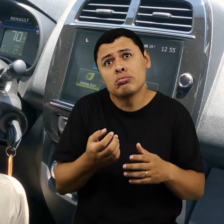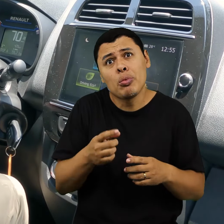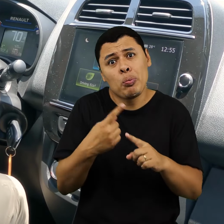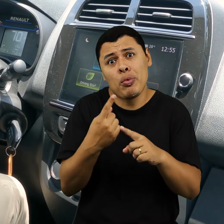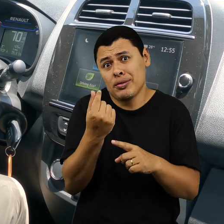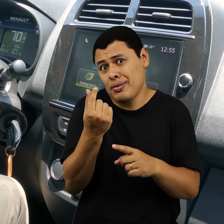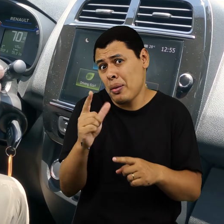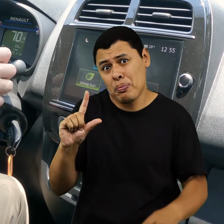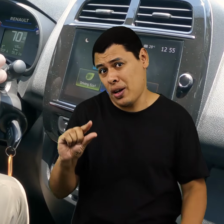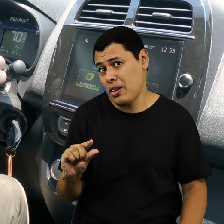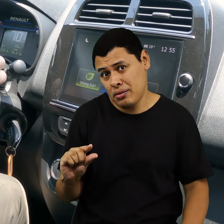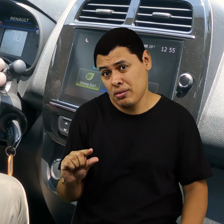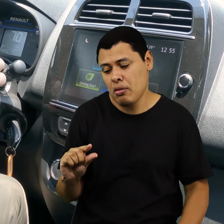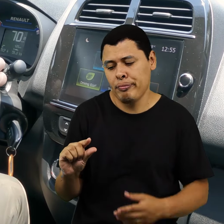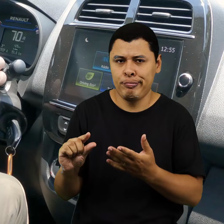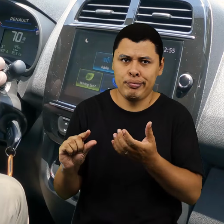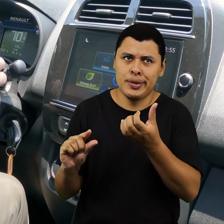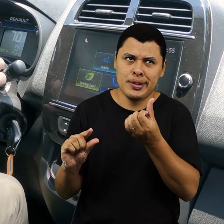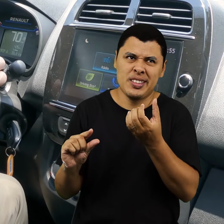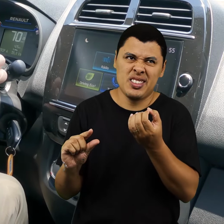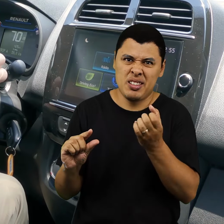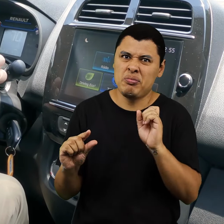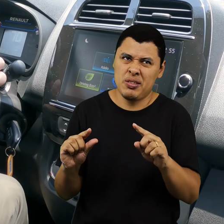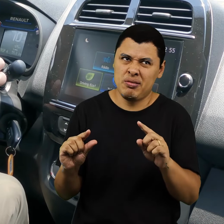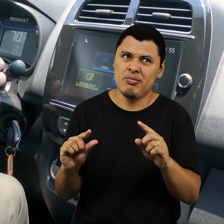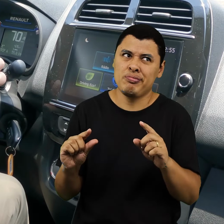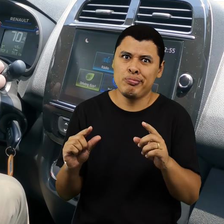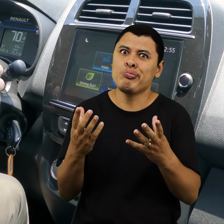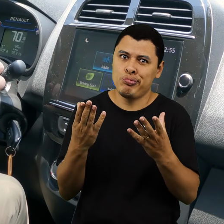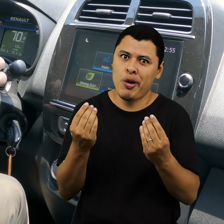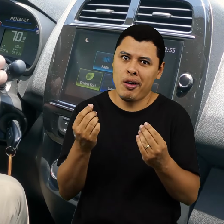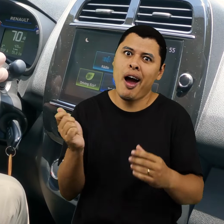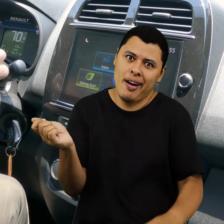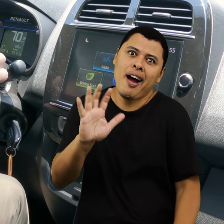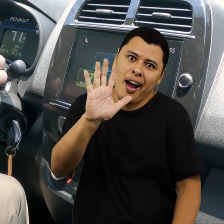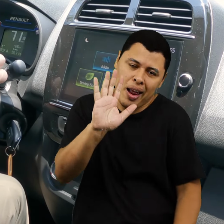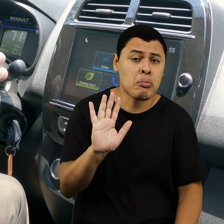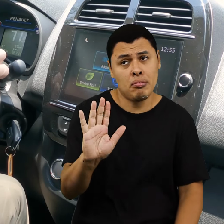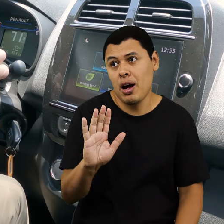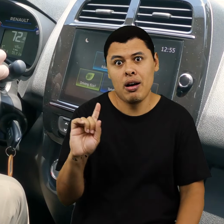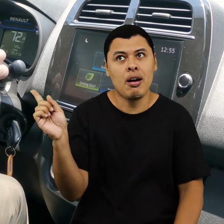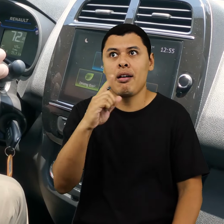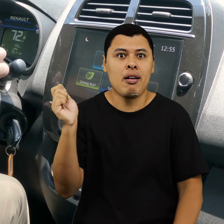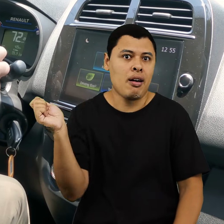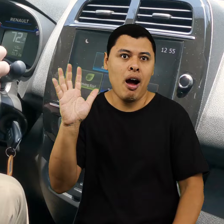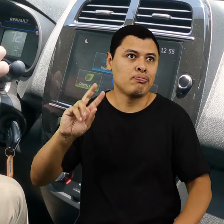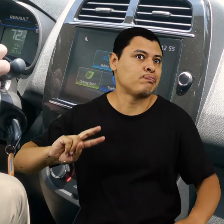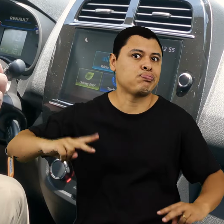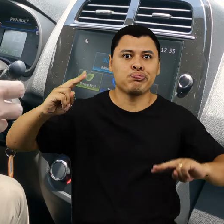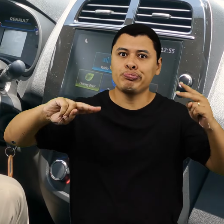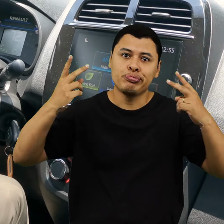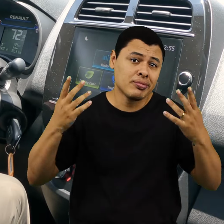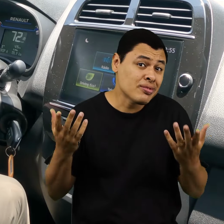pagando, entre aspas, pouco, né? 60 mil ou mais 60 mil é bastante dinheiro, mas é a situação da nossa desvalorização da